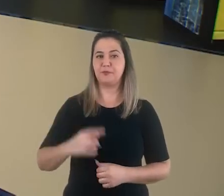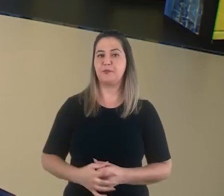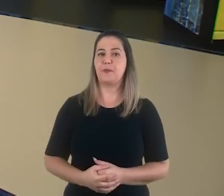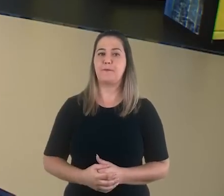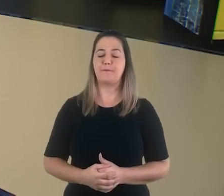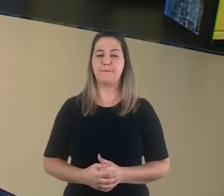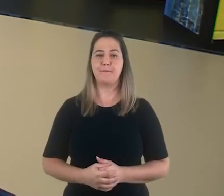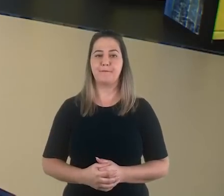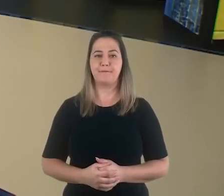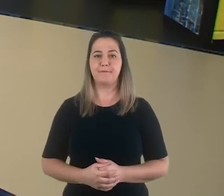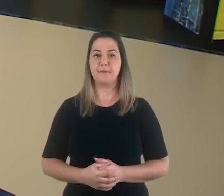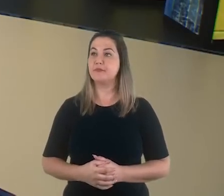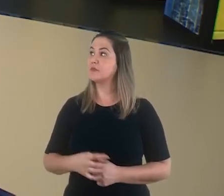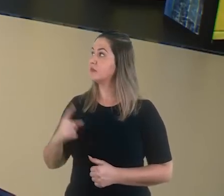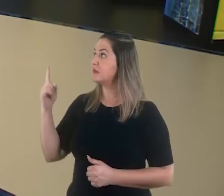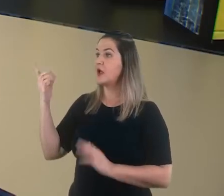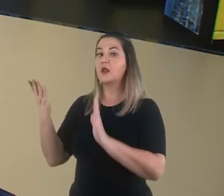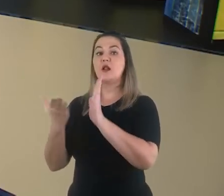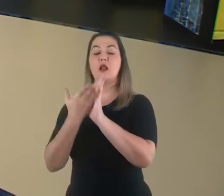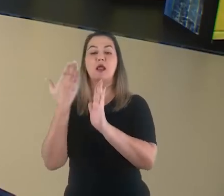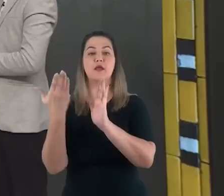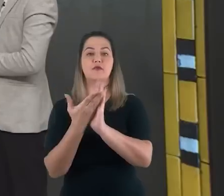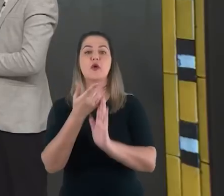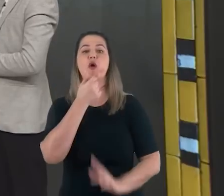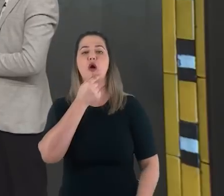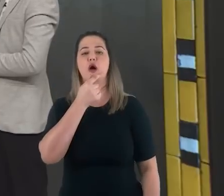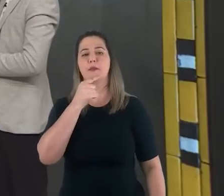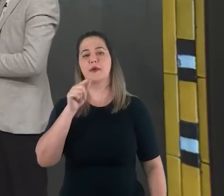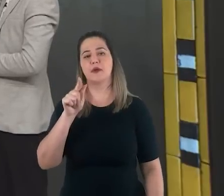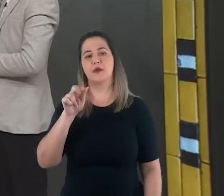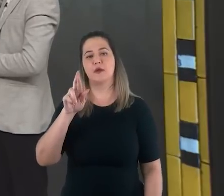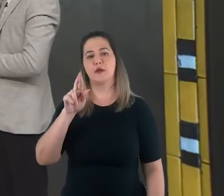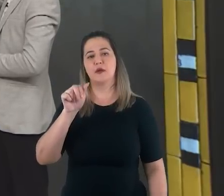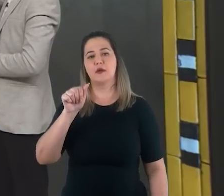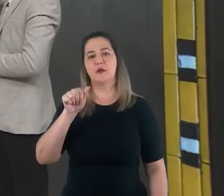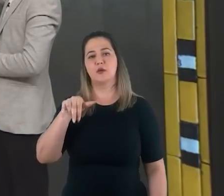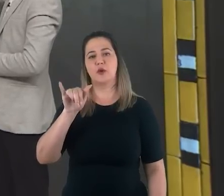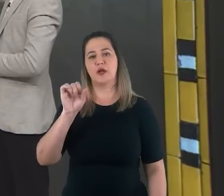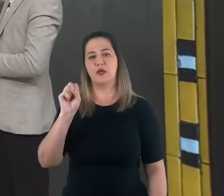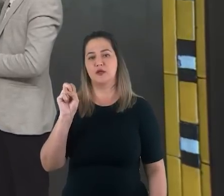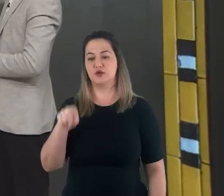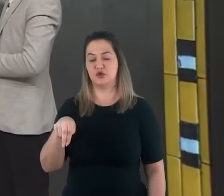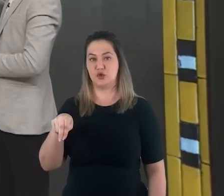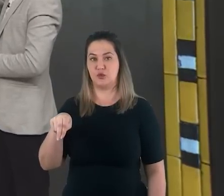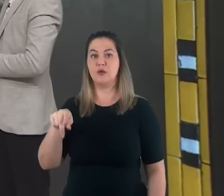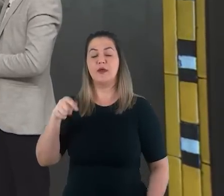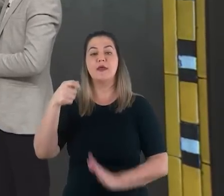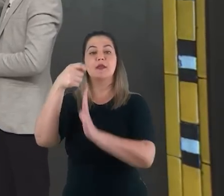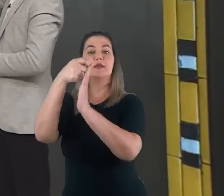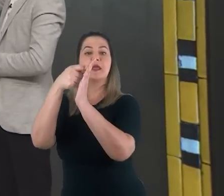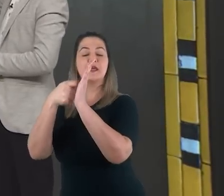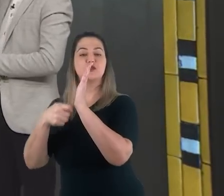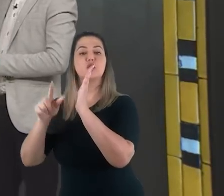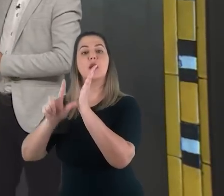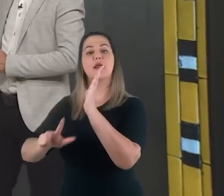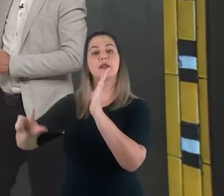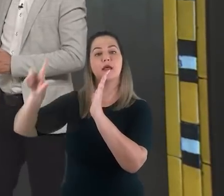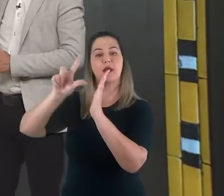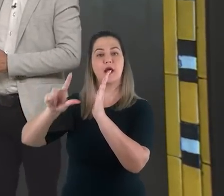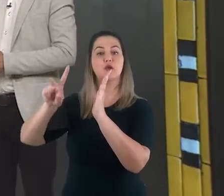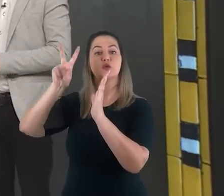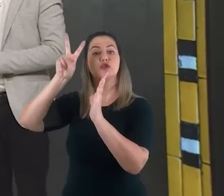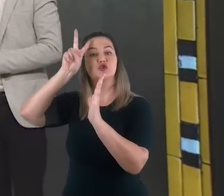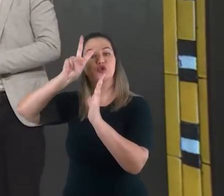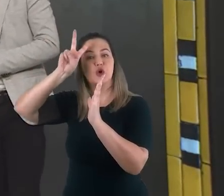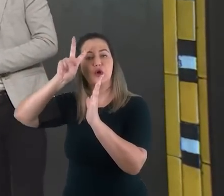Esse livro aqui é um livro de Grayson, Os Textos Literários Históricos da Babilônia. Esses